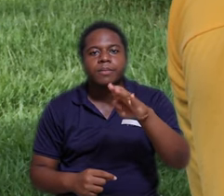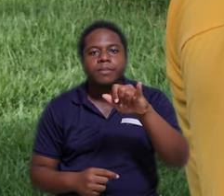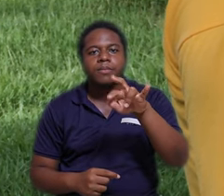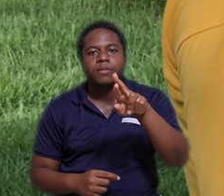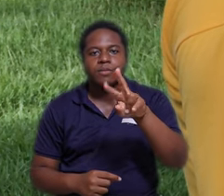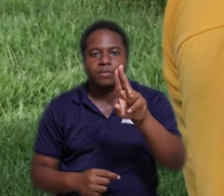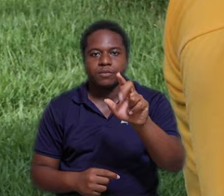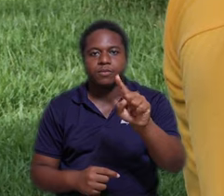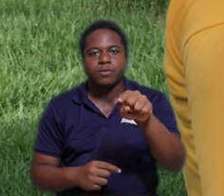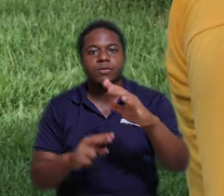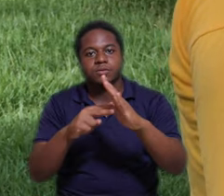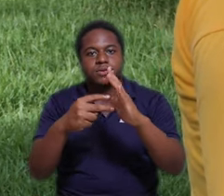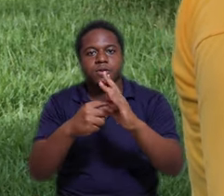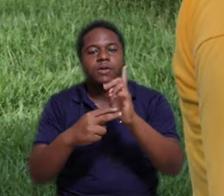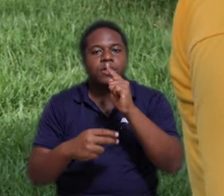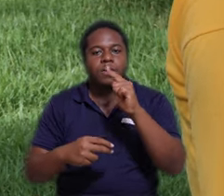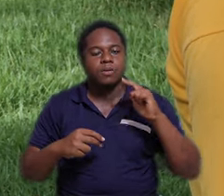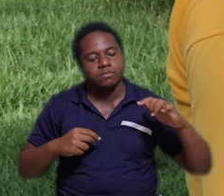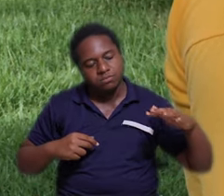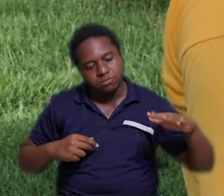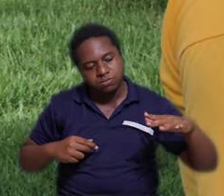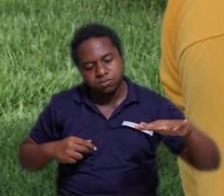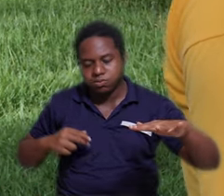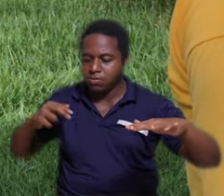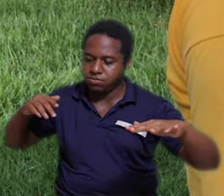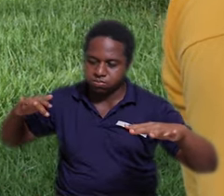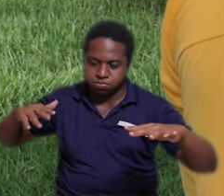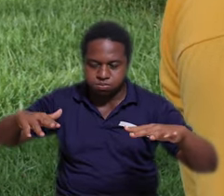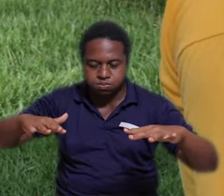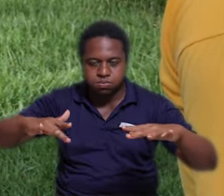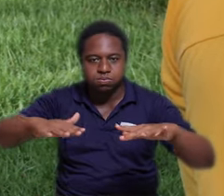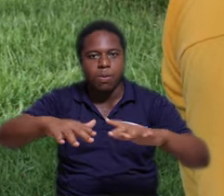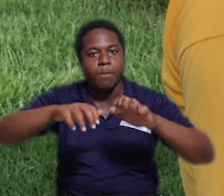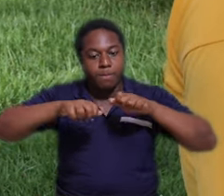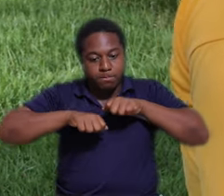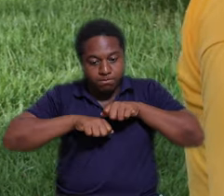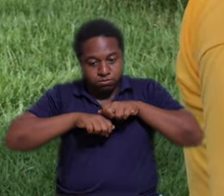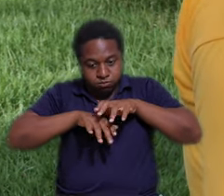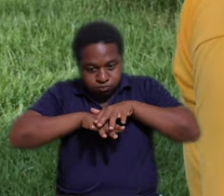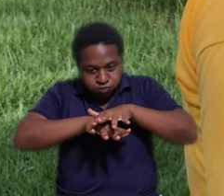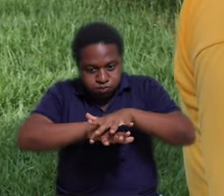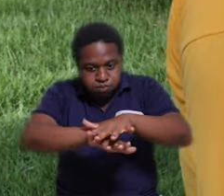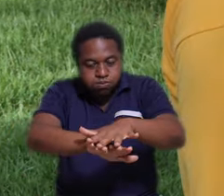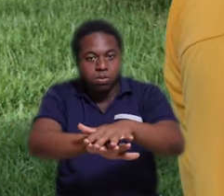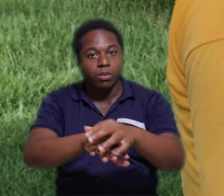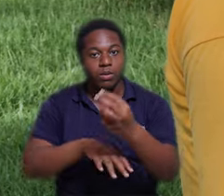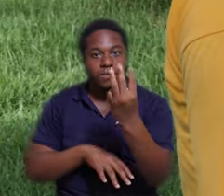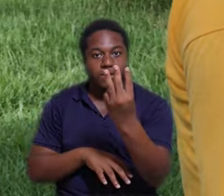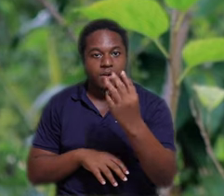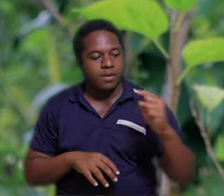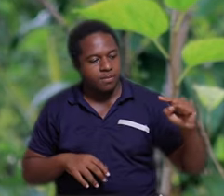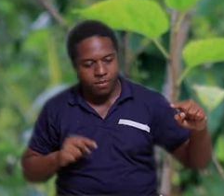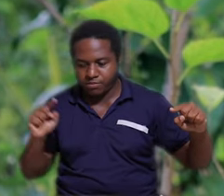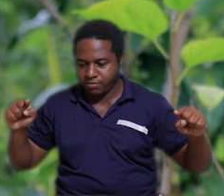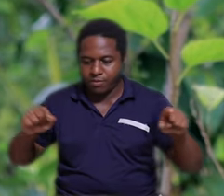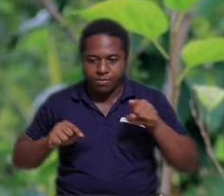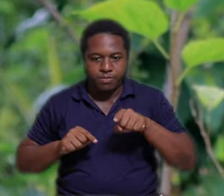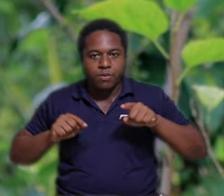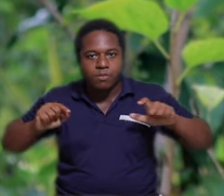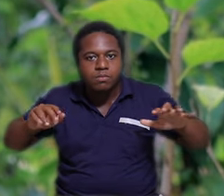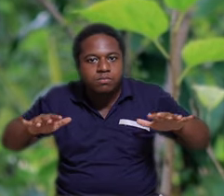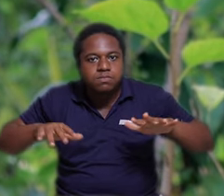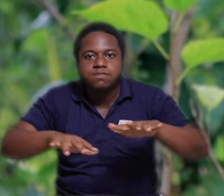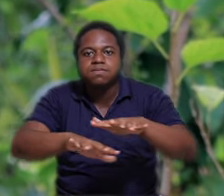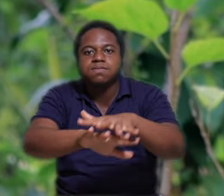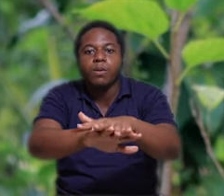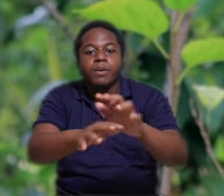representar o cruzamento de três rios, o ponto de encontro, ponto de interseção entre três rios que se cruzam. Então a tradução direta de